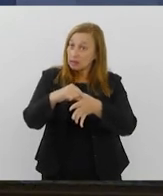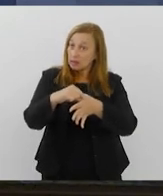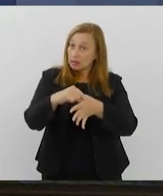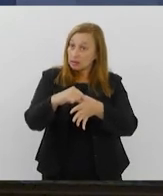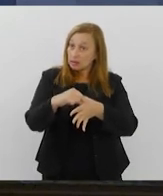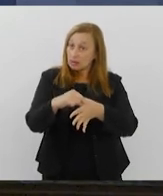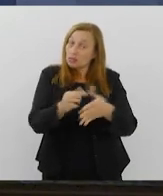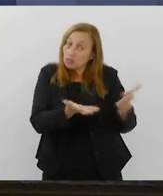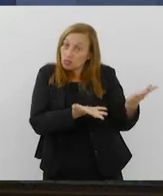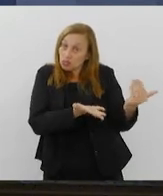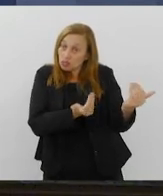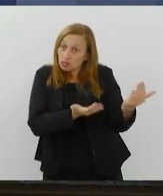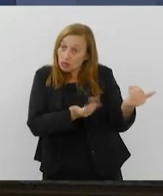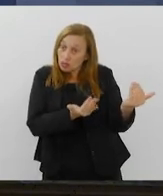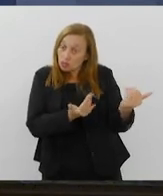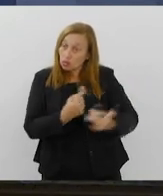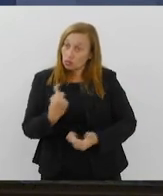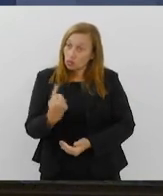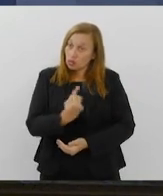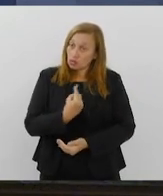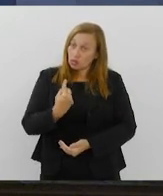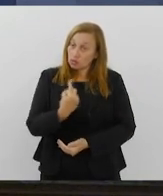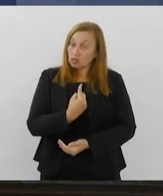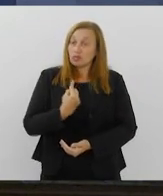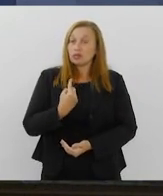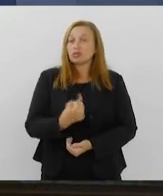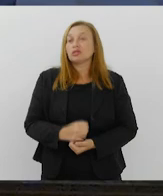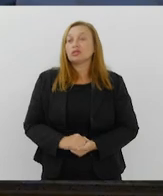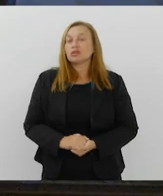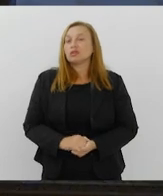juventude, que era